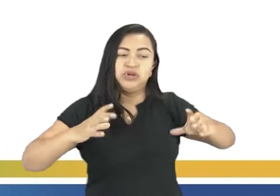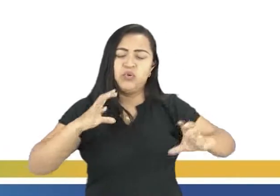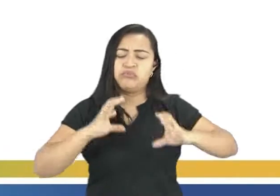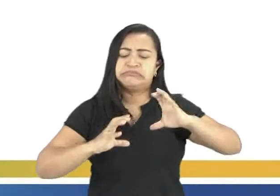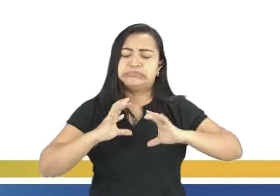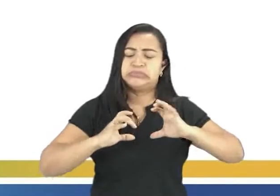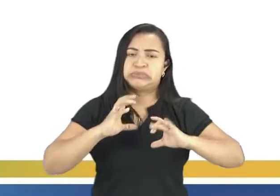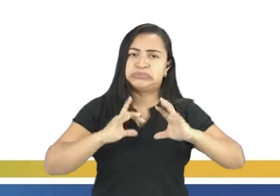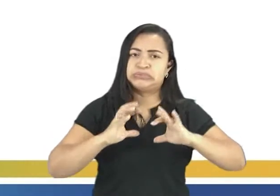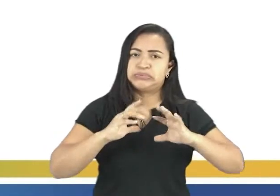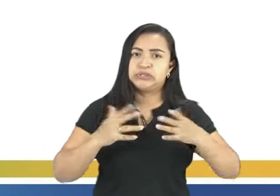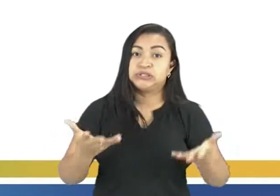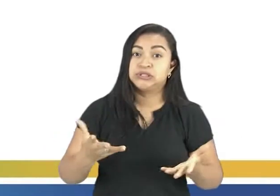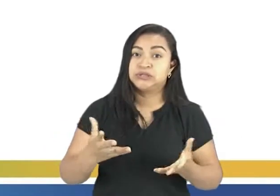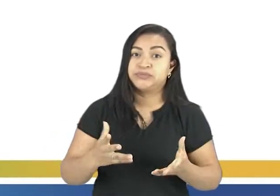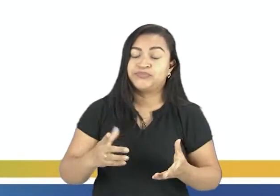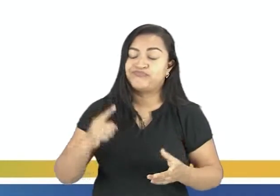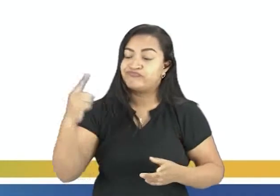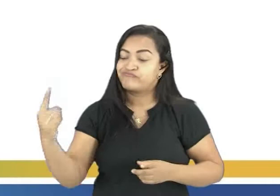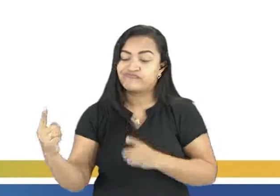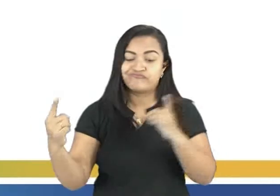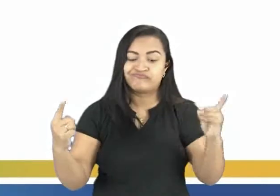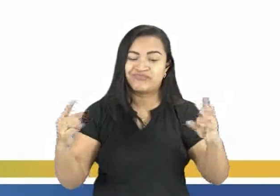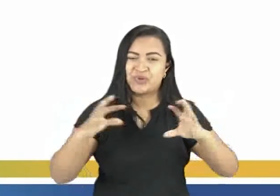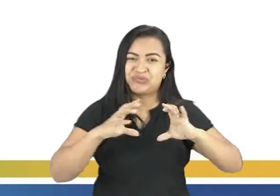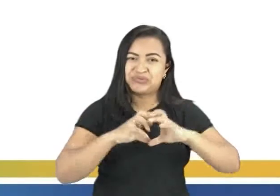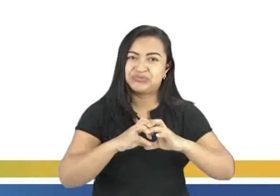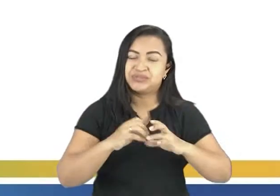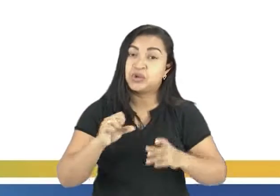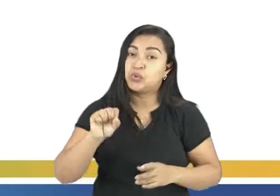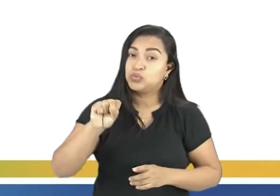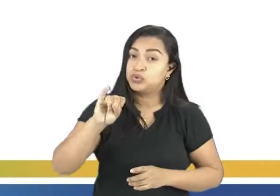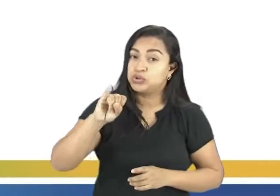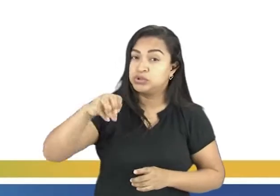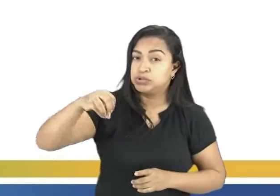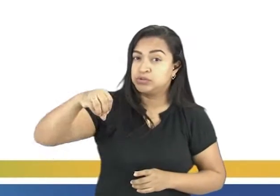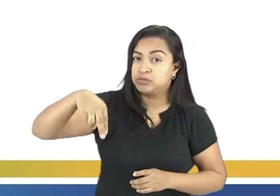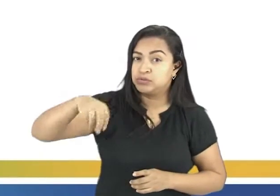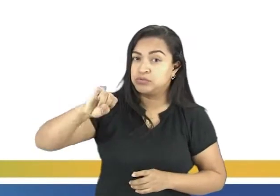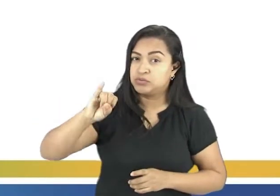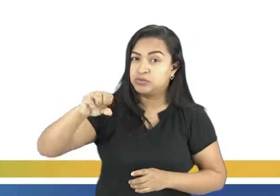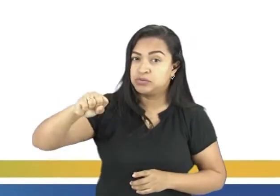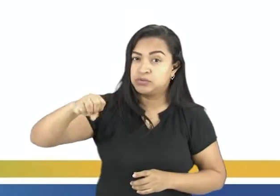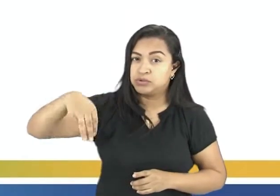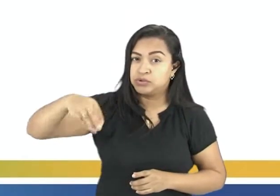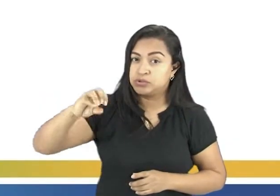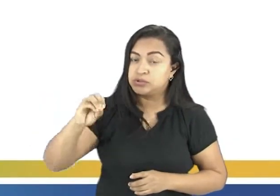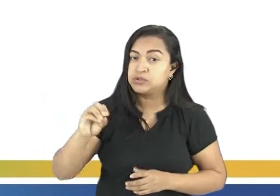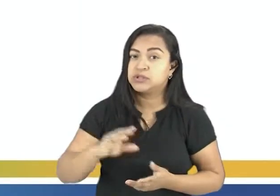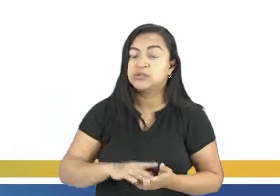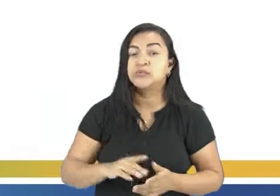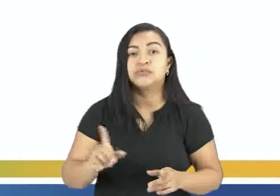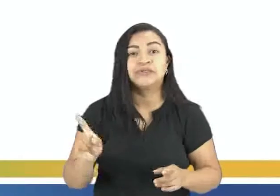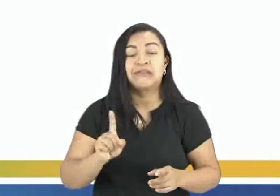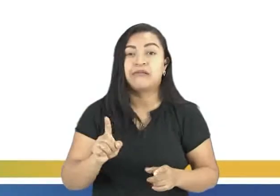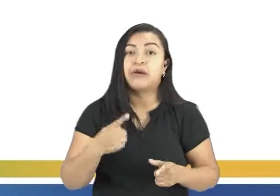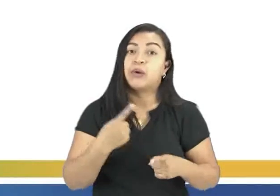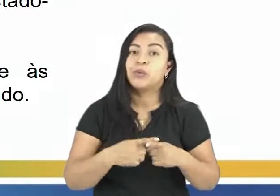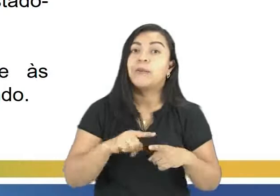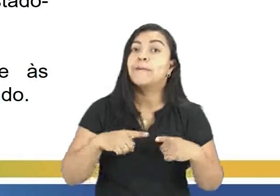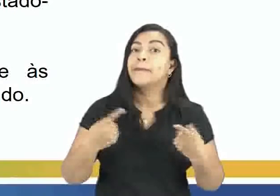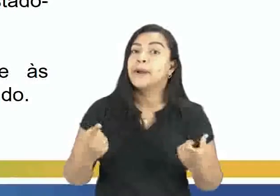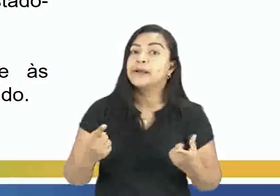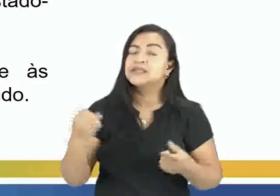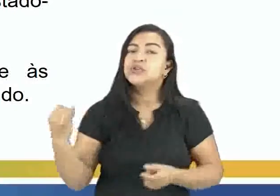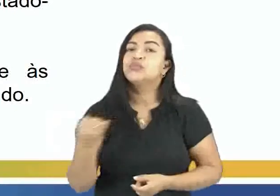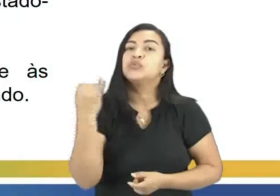questão. De toda forma, o sionismo não é a causa do problema em si, mas um de seus fatores históricos mais importantes.